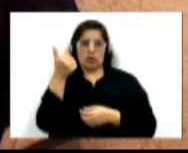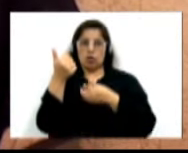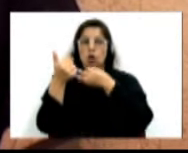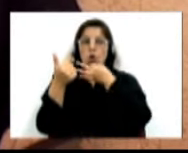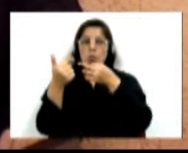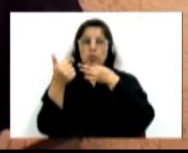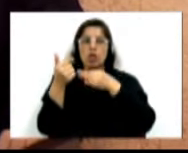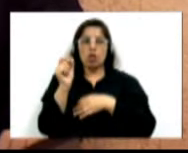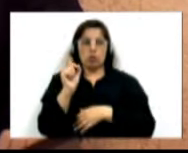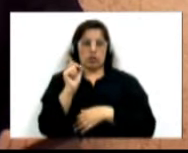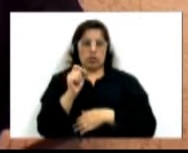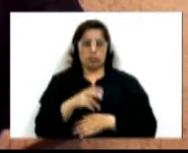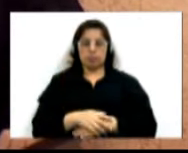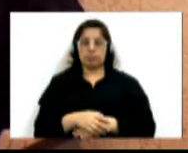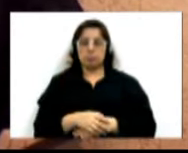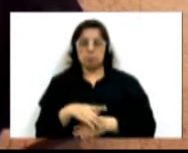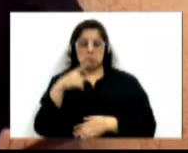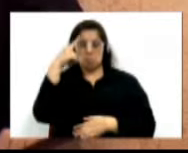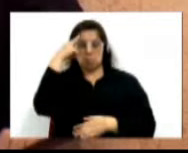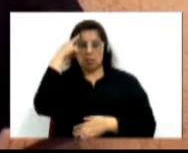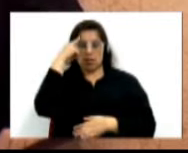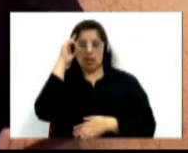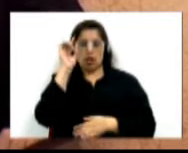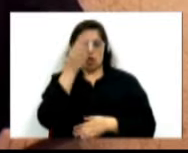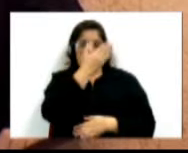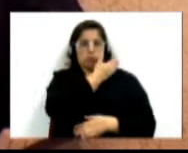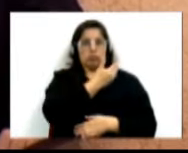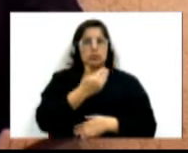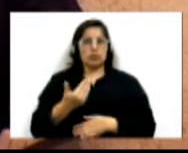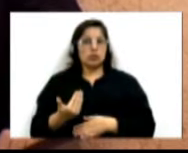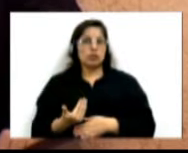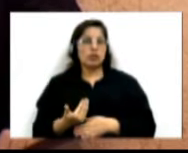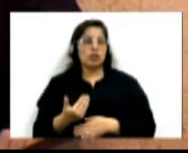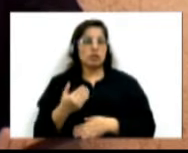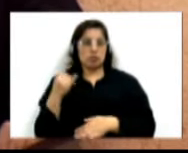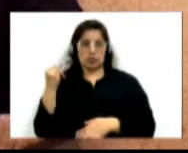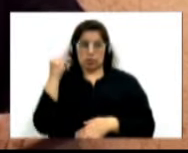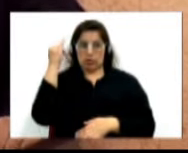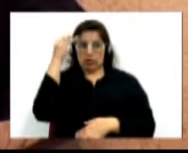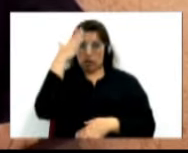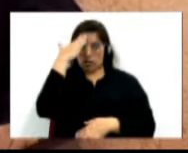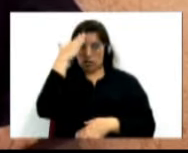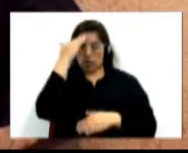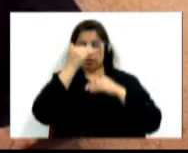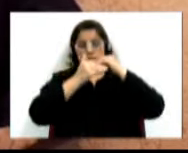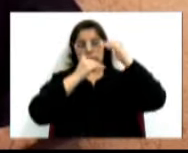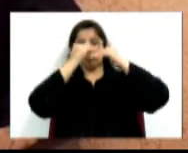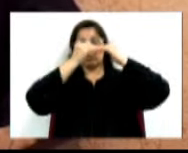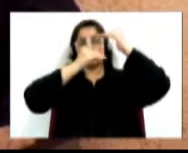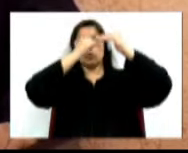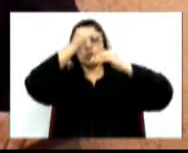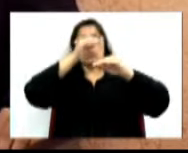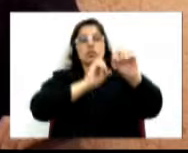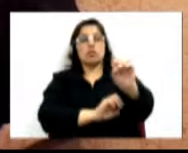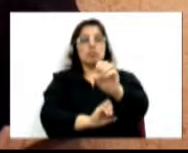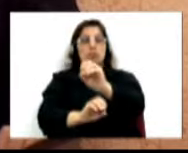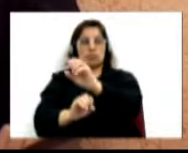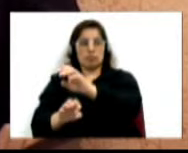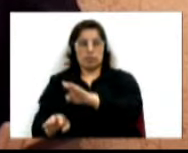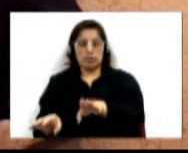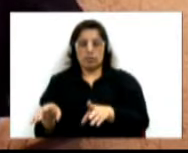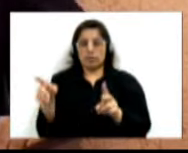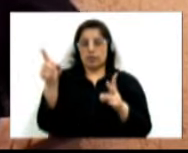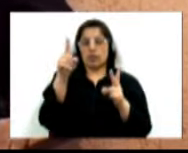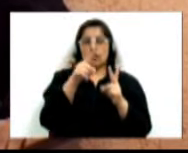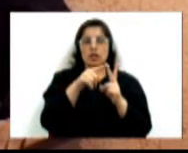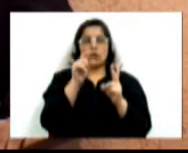não interessa o desenvolvimento educacional no nosso país. E a segunda é que entidades religiosas têm todo